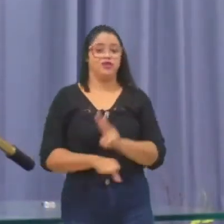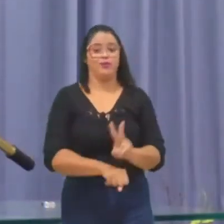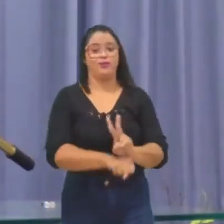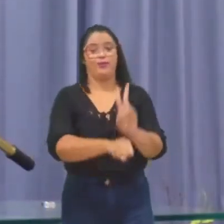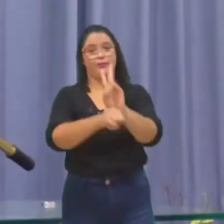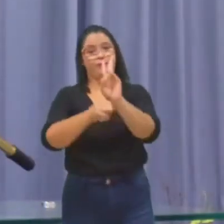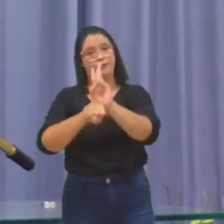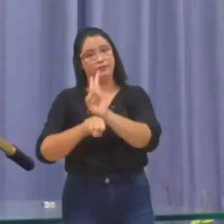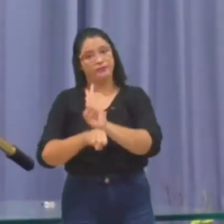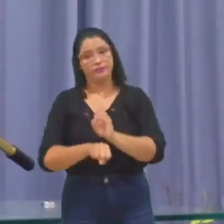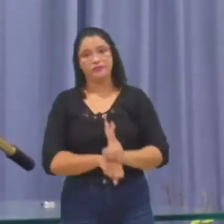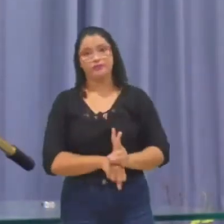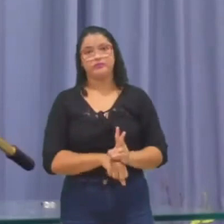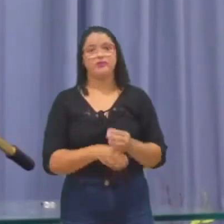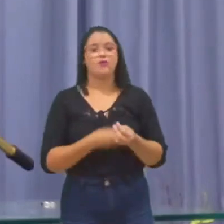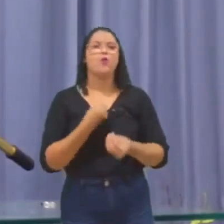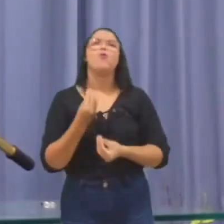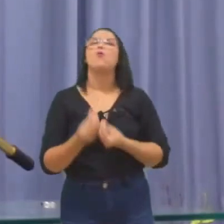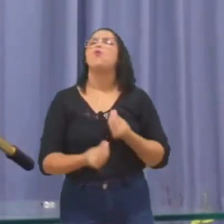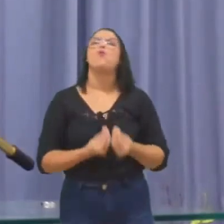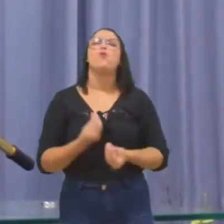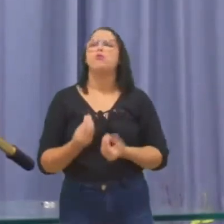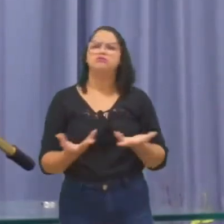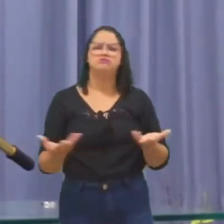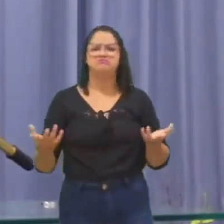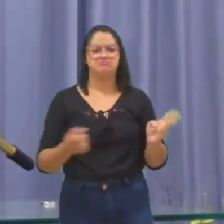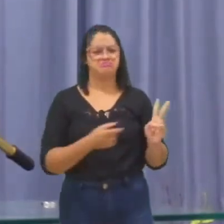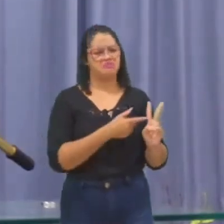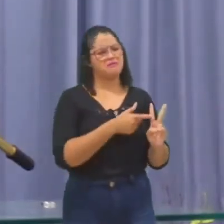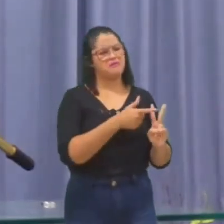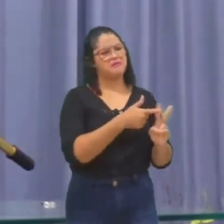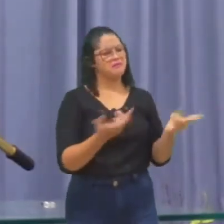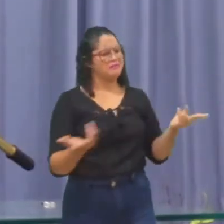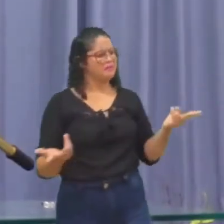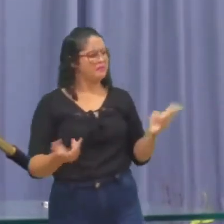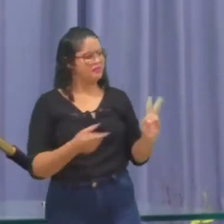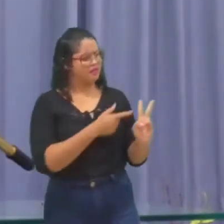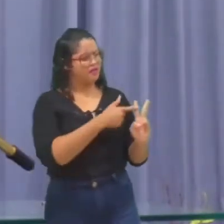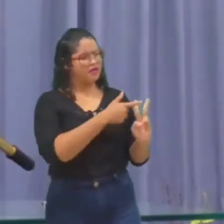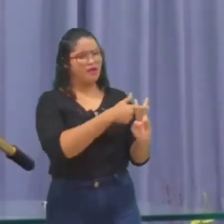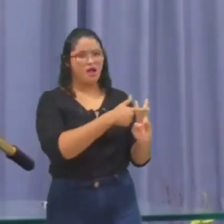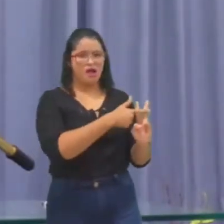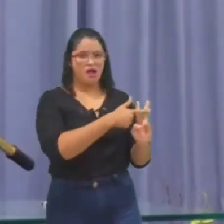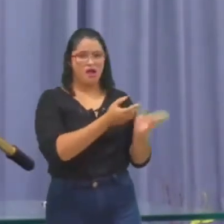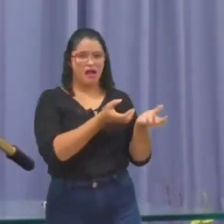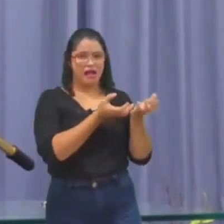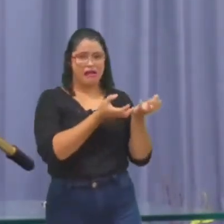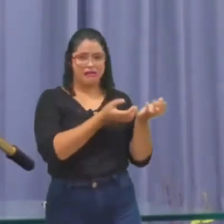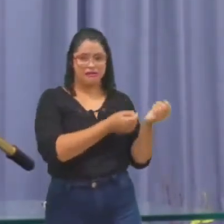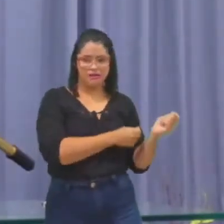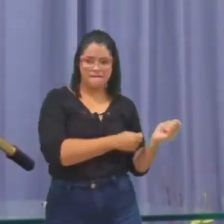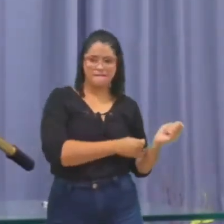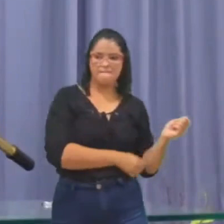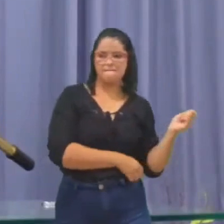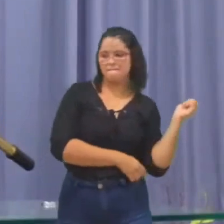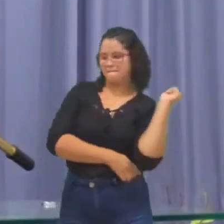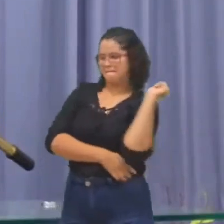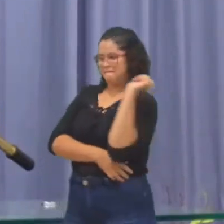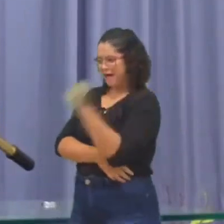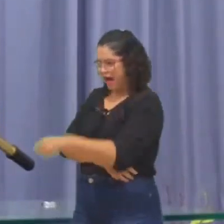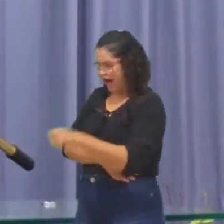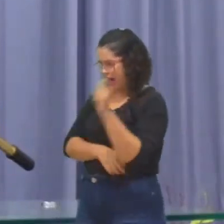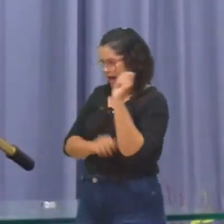E aí, como aqueles homens se levantaram e quiseram apedrejar tanto Moisés como